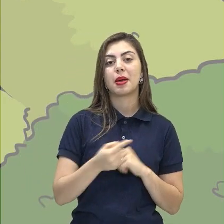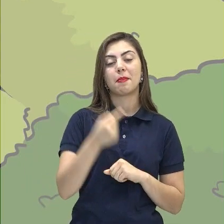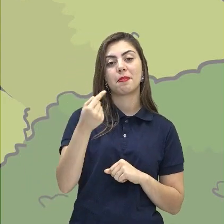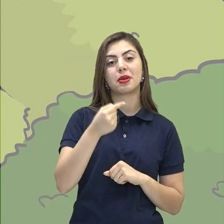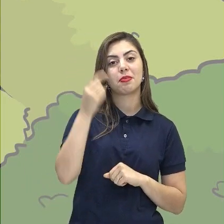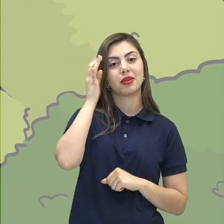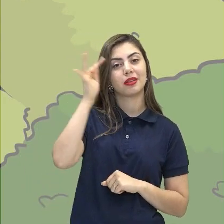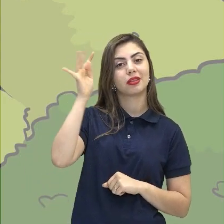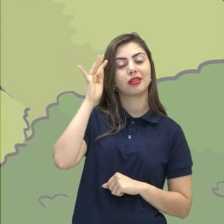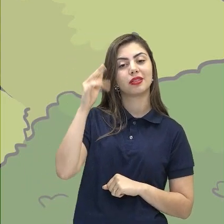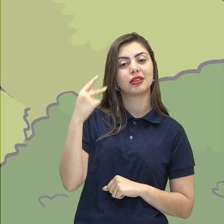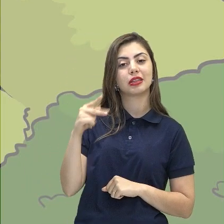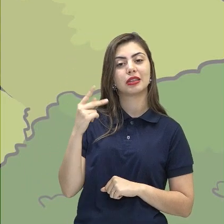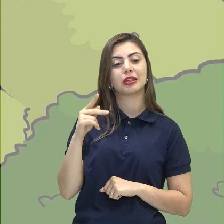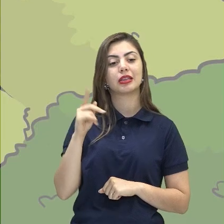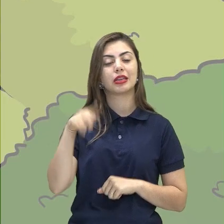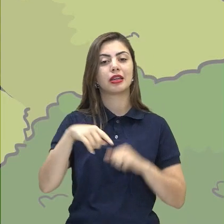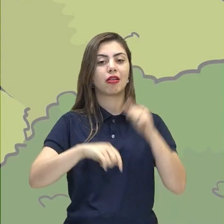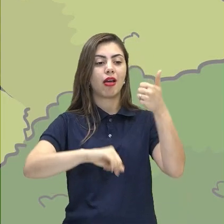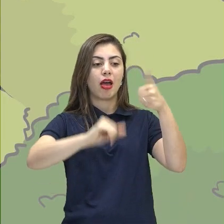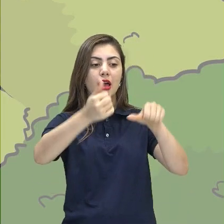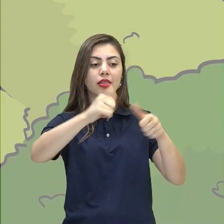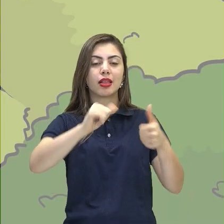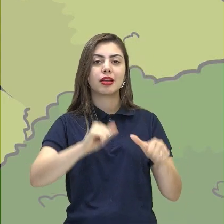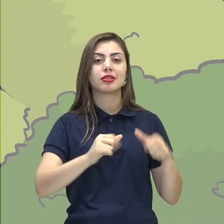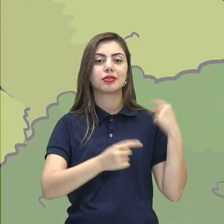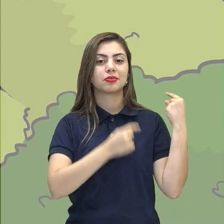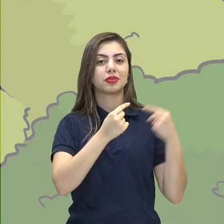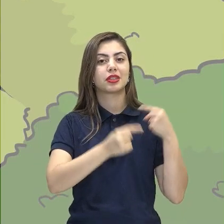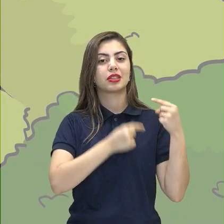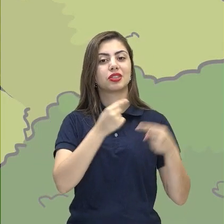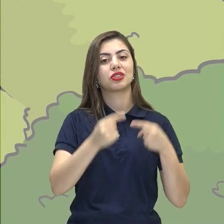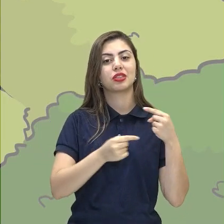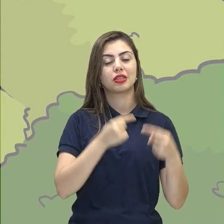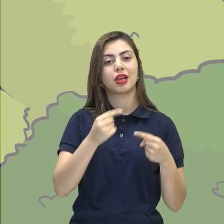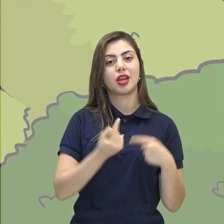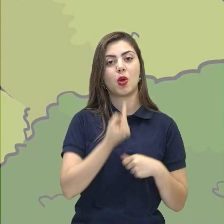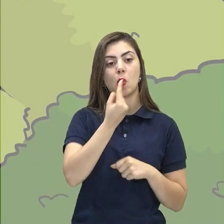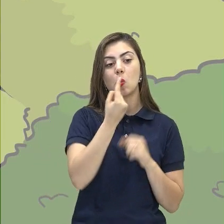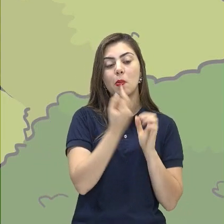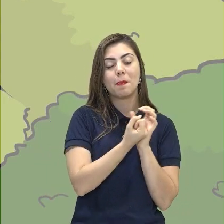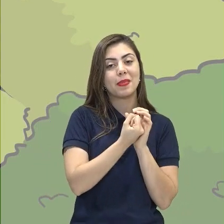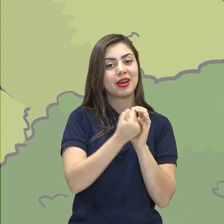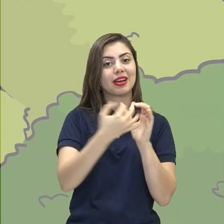foram baseadas na análise do processo de hereditariedade de apenas uma característica